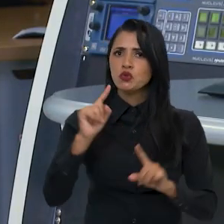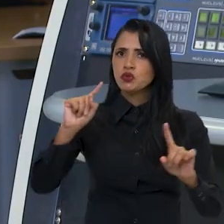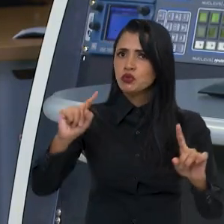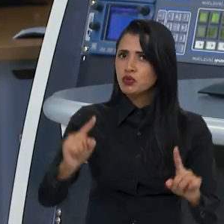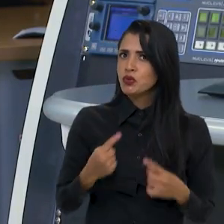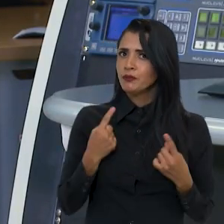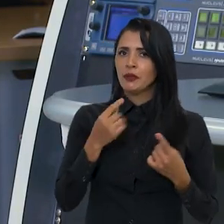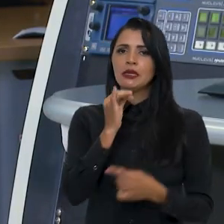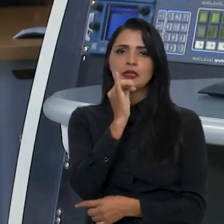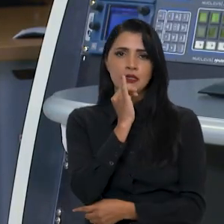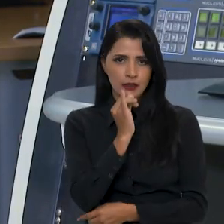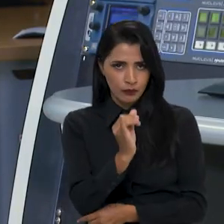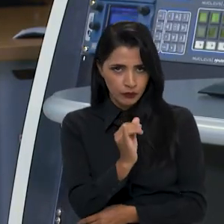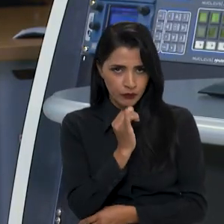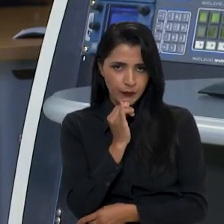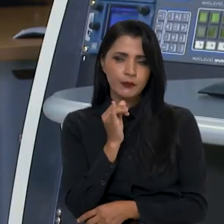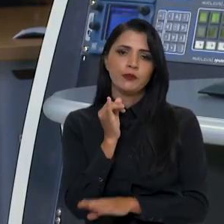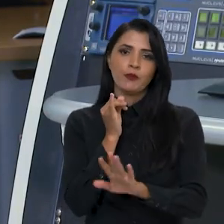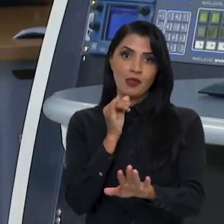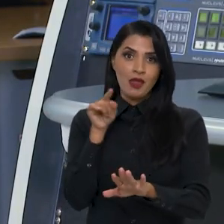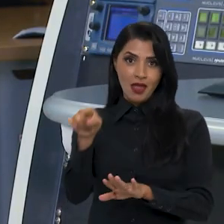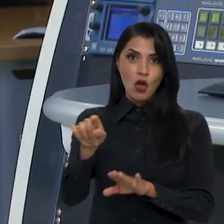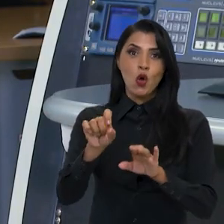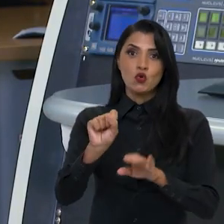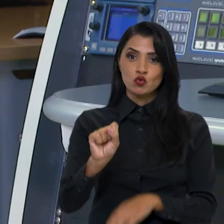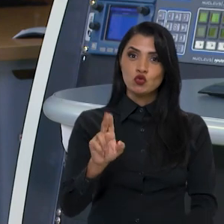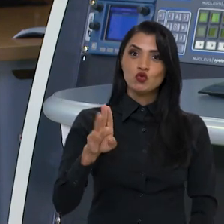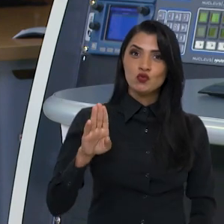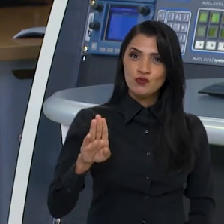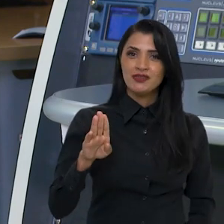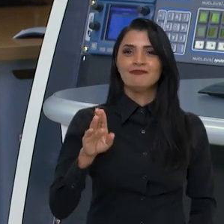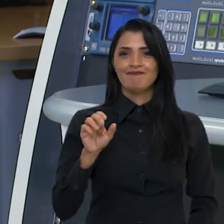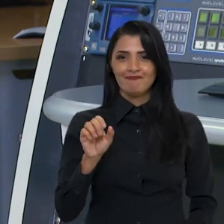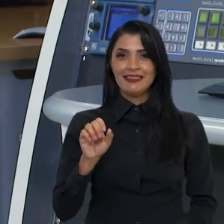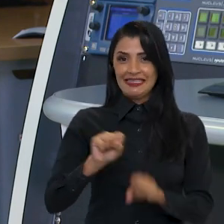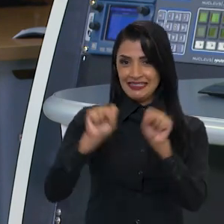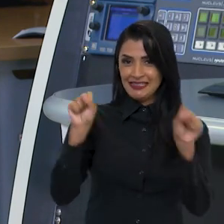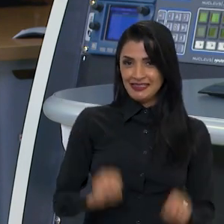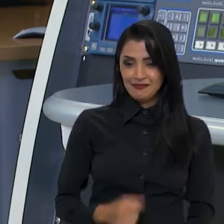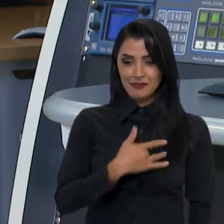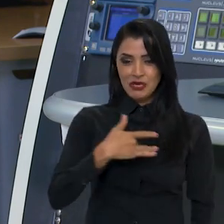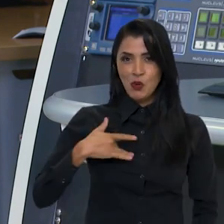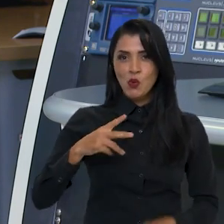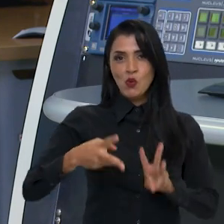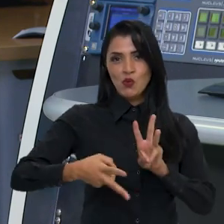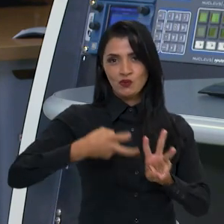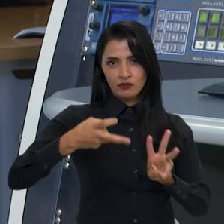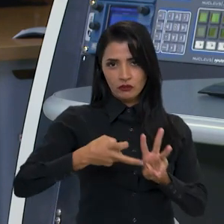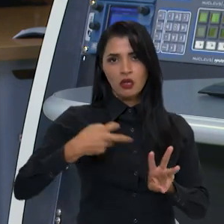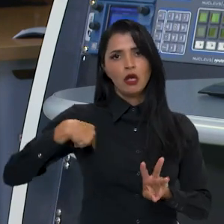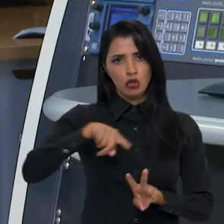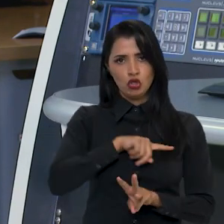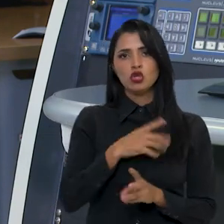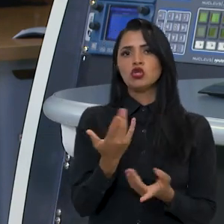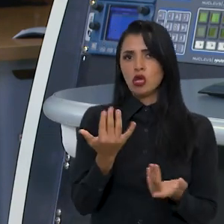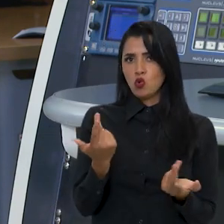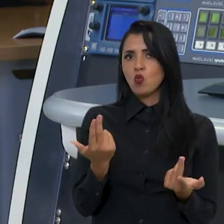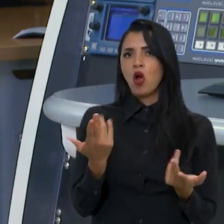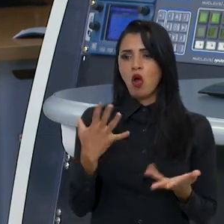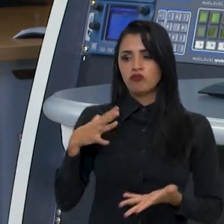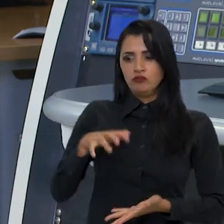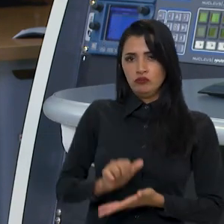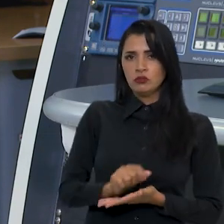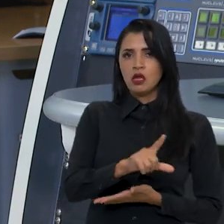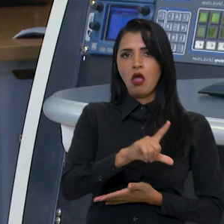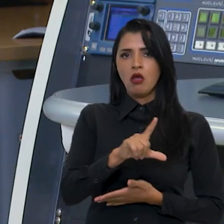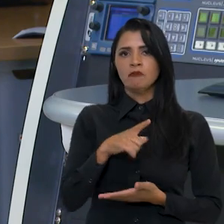um desafio muito grande, por exemplo, com o subsistema de saúde indígena, que a gente também quer trabalhar no processo